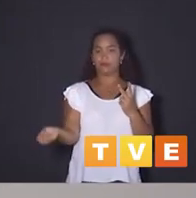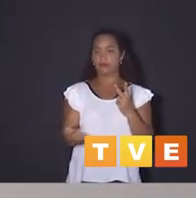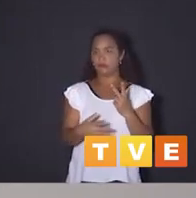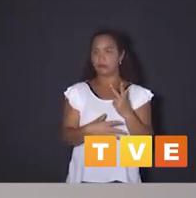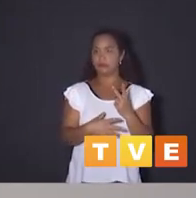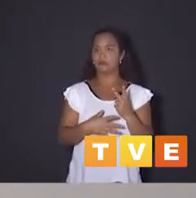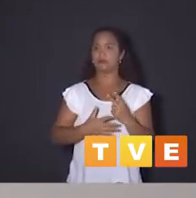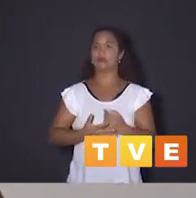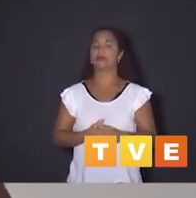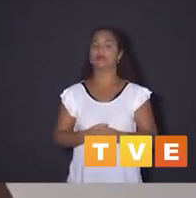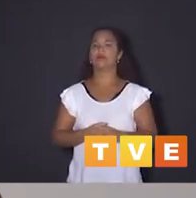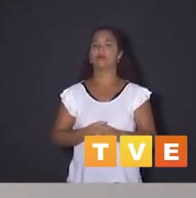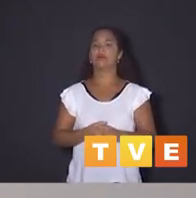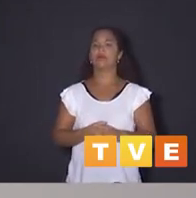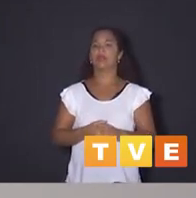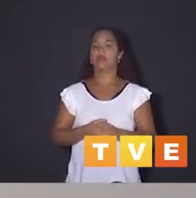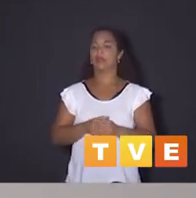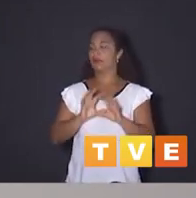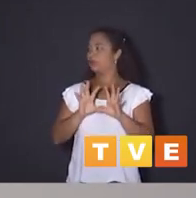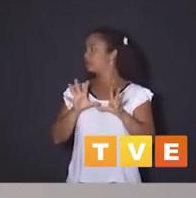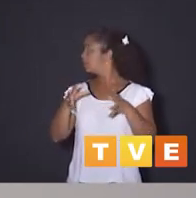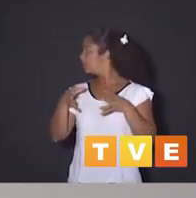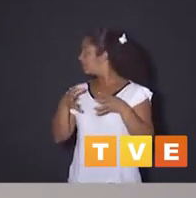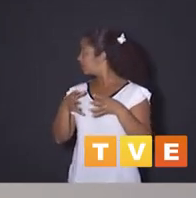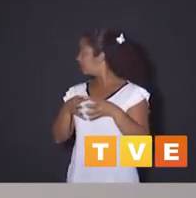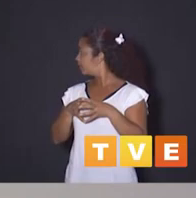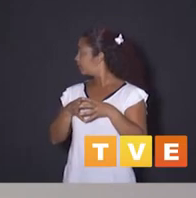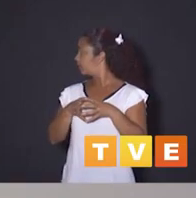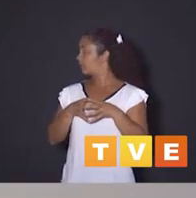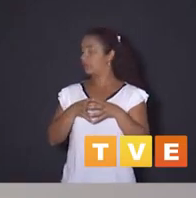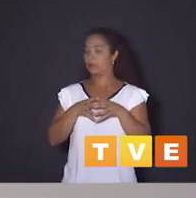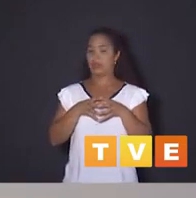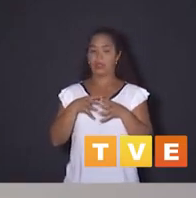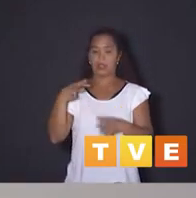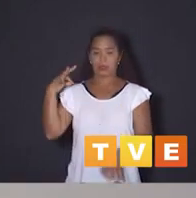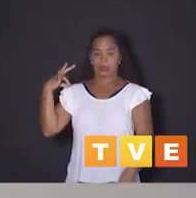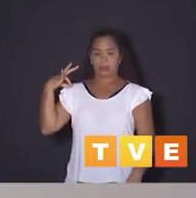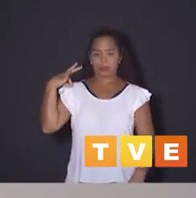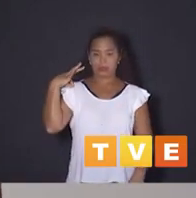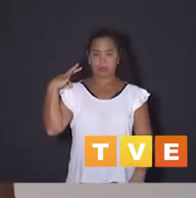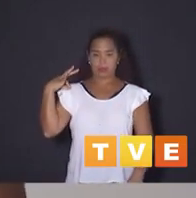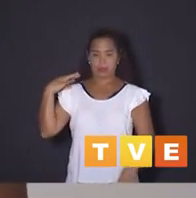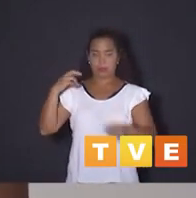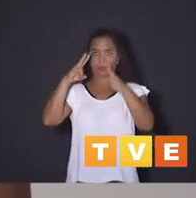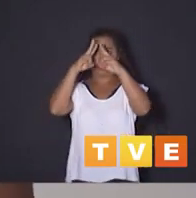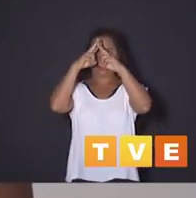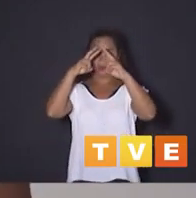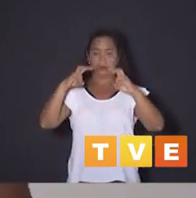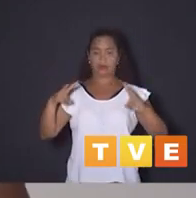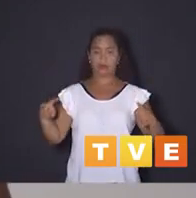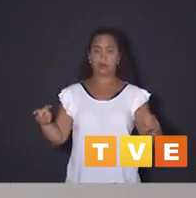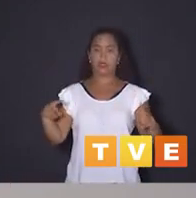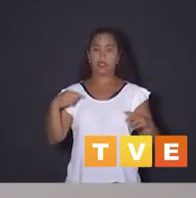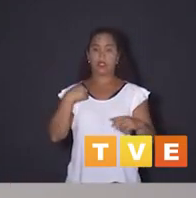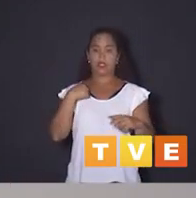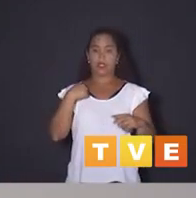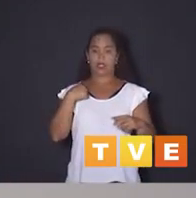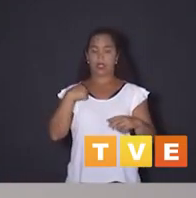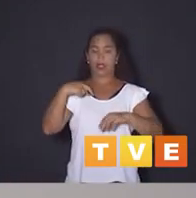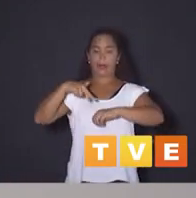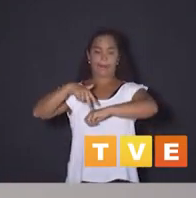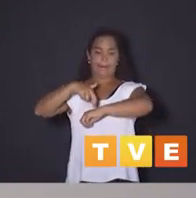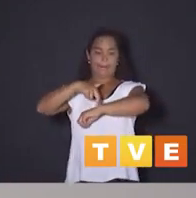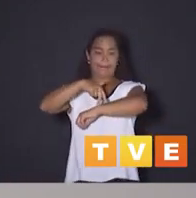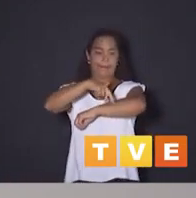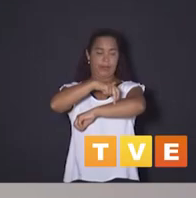inicialmente a coleção vozes que foi produzida para a black fashion que paris não foi a primeira brasileira a desfilar neste evento organizado